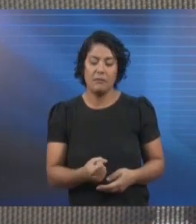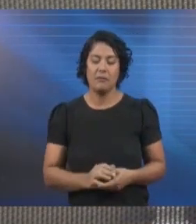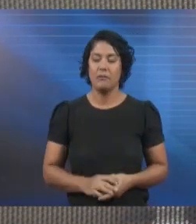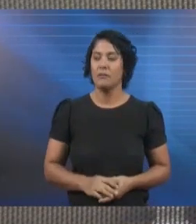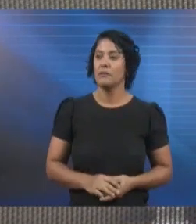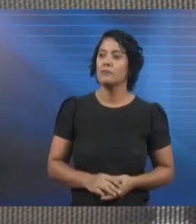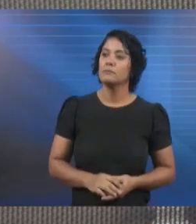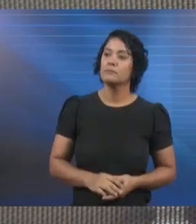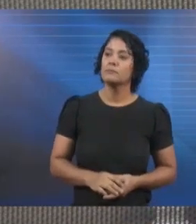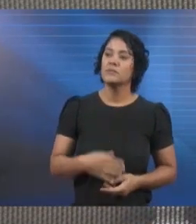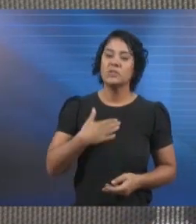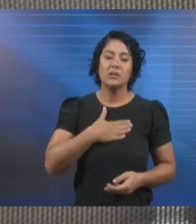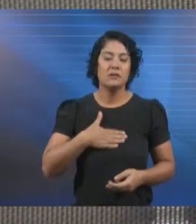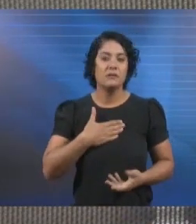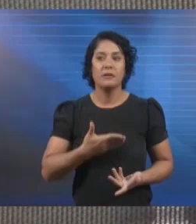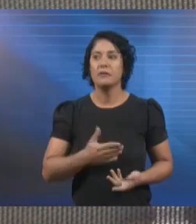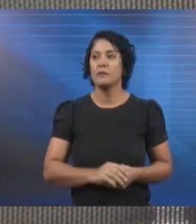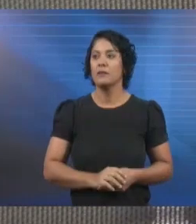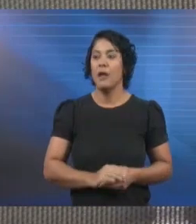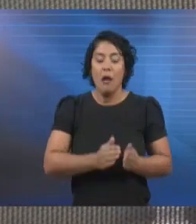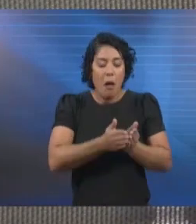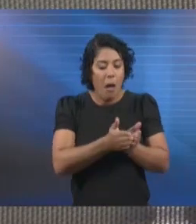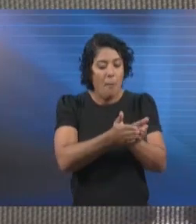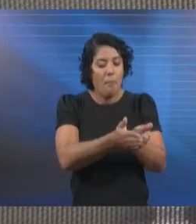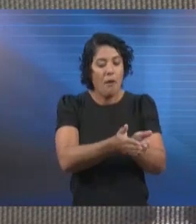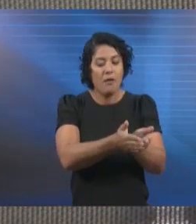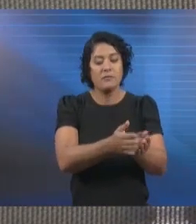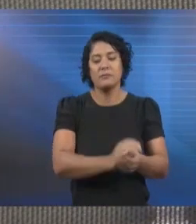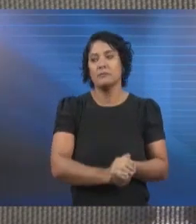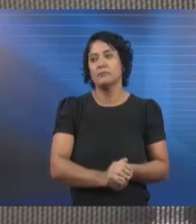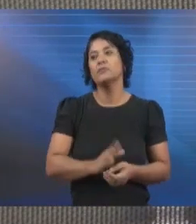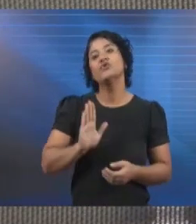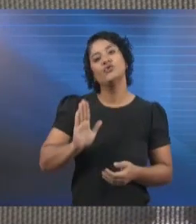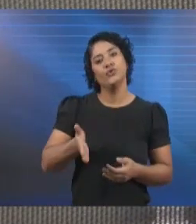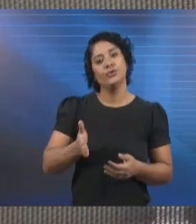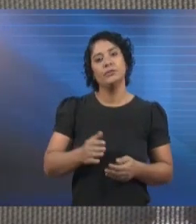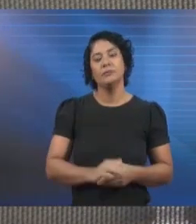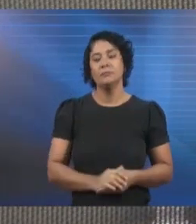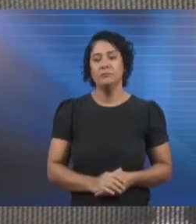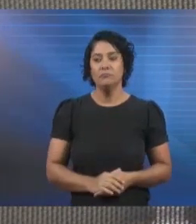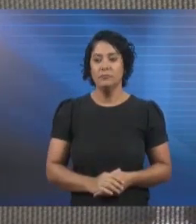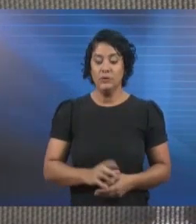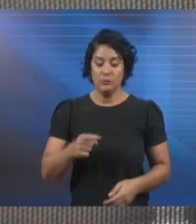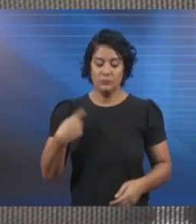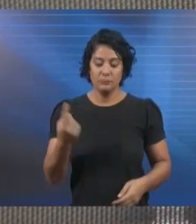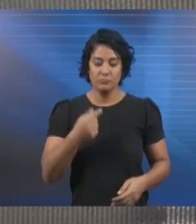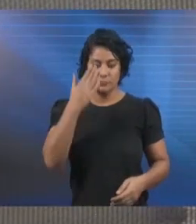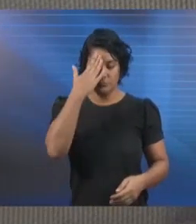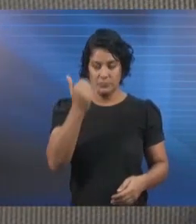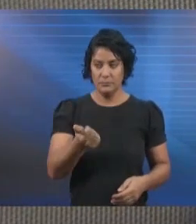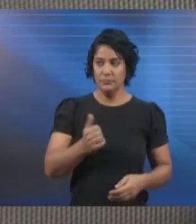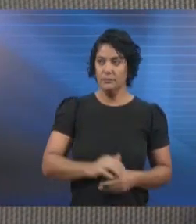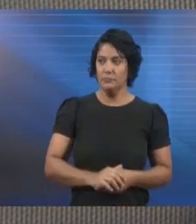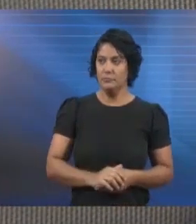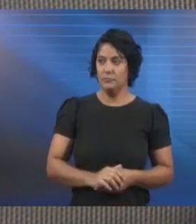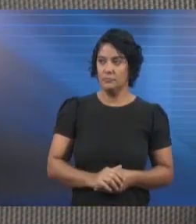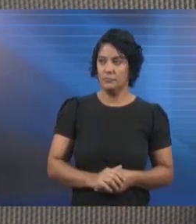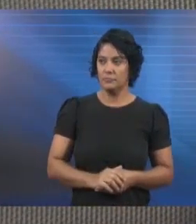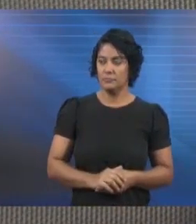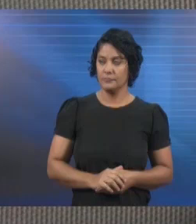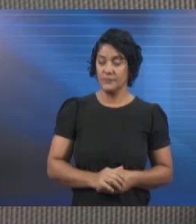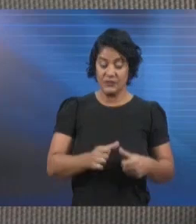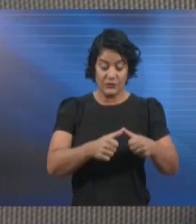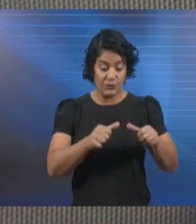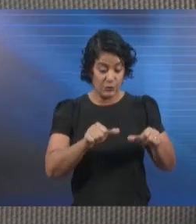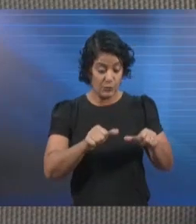agora a imagem da Balsa ven a confirmar aquilo que nós já sabemos o que se transformou o